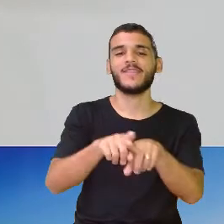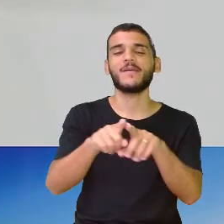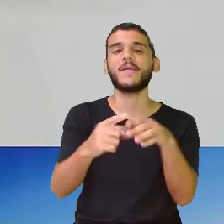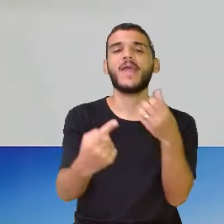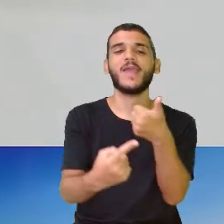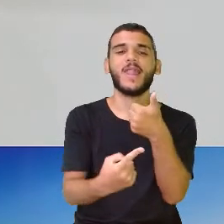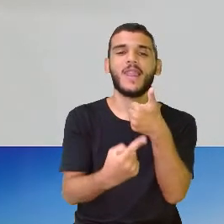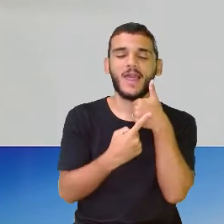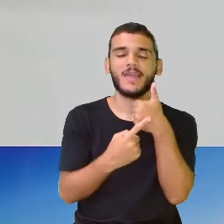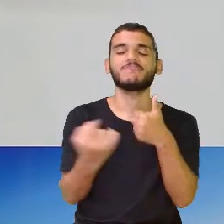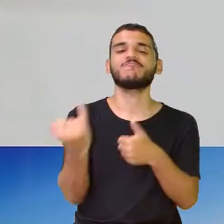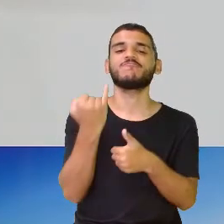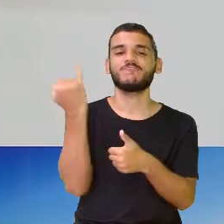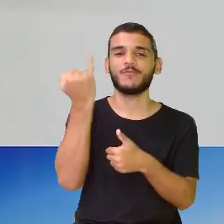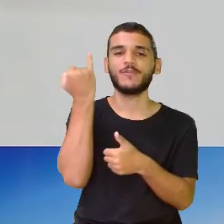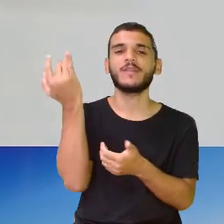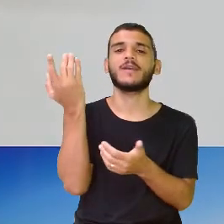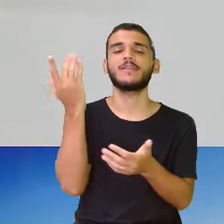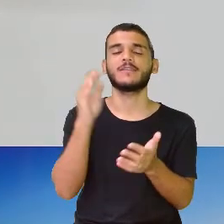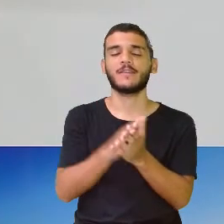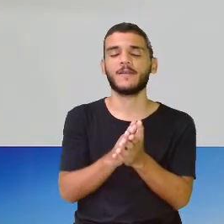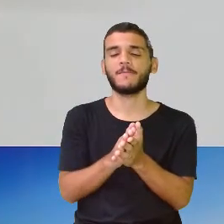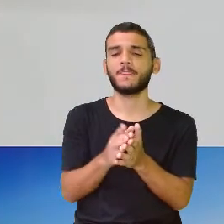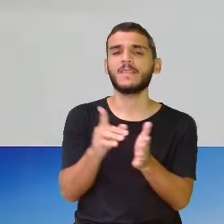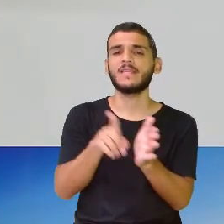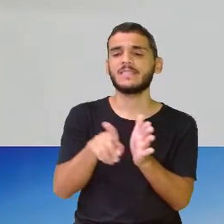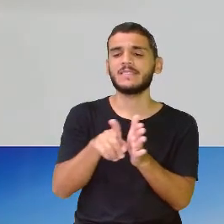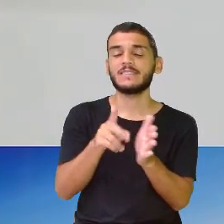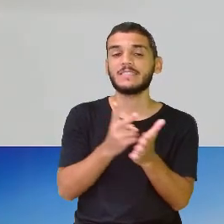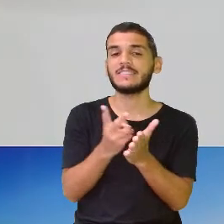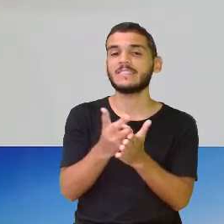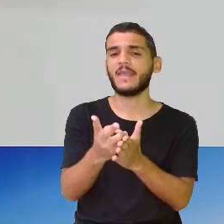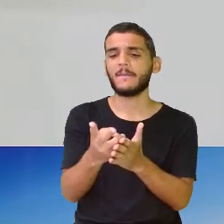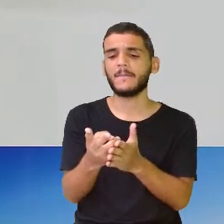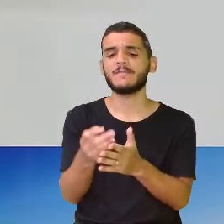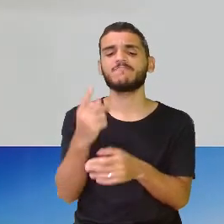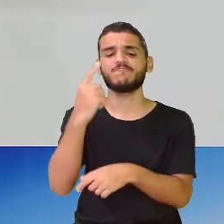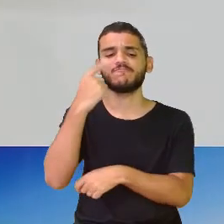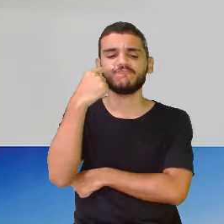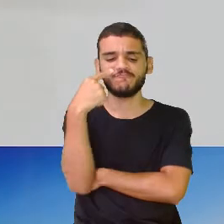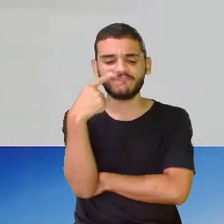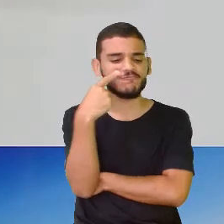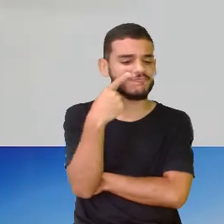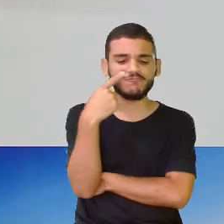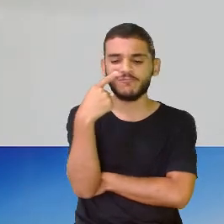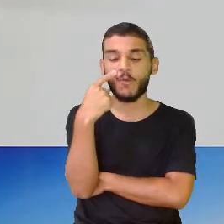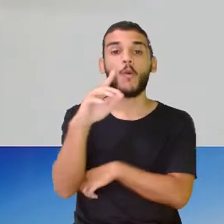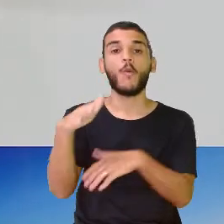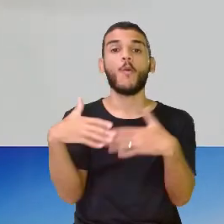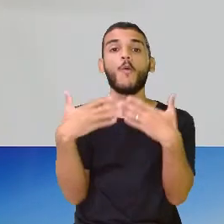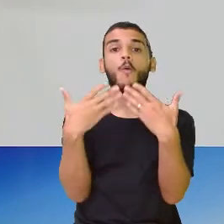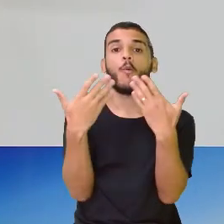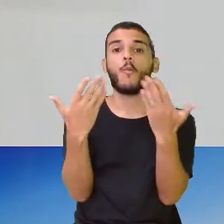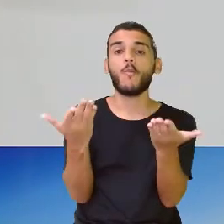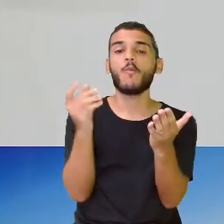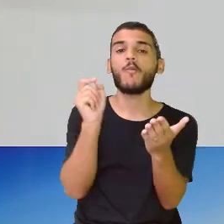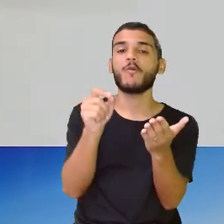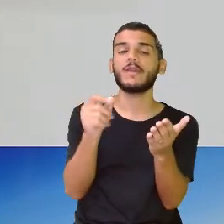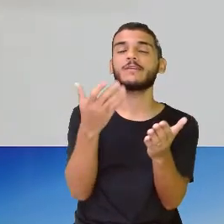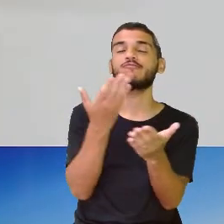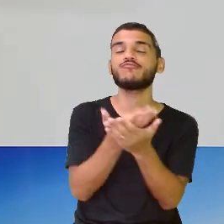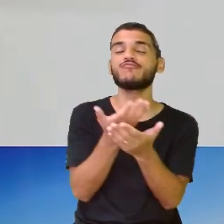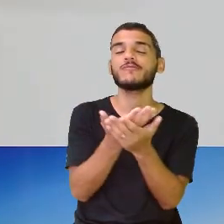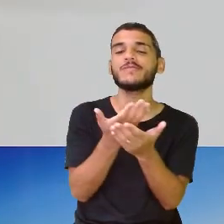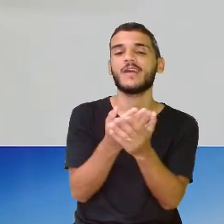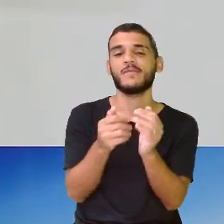está por lá procurando ver o que é que vocês estão dizendo das nossas aulas. Inclusive, eu queria mandar um abraço para o